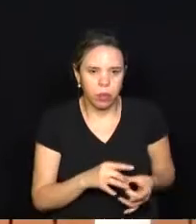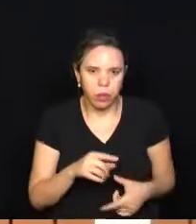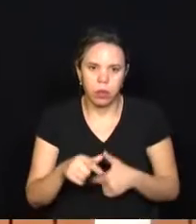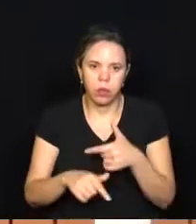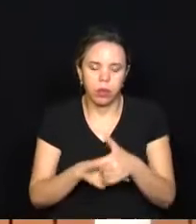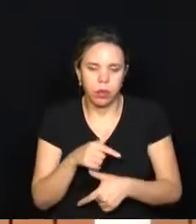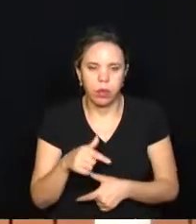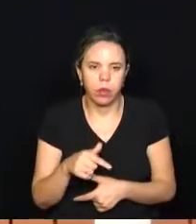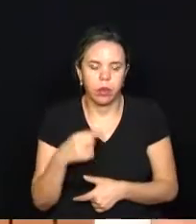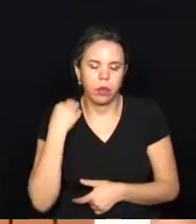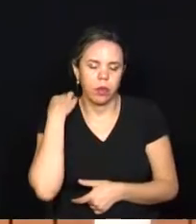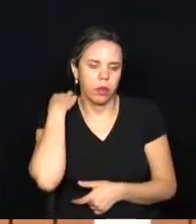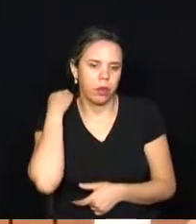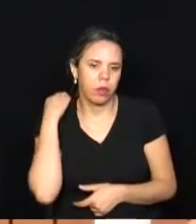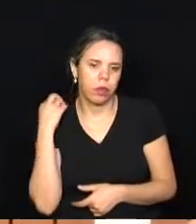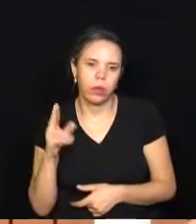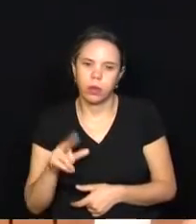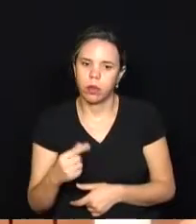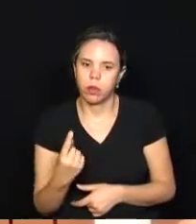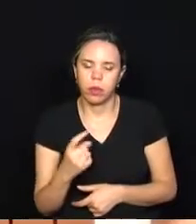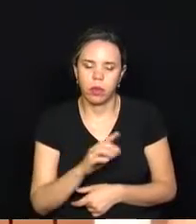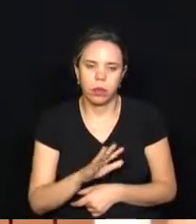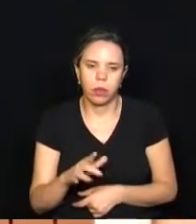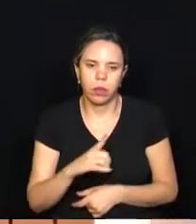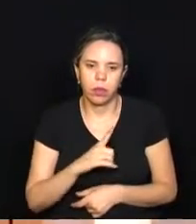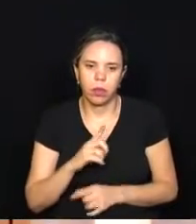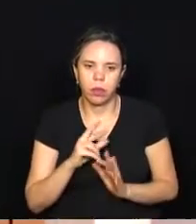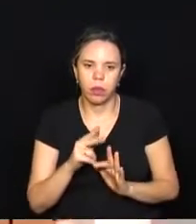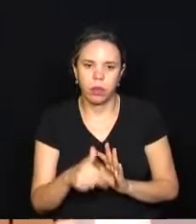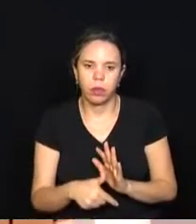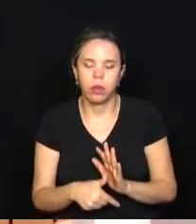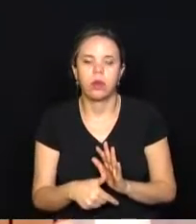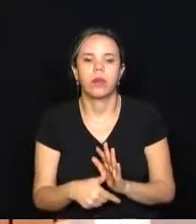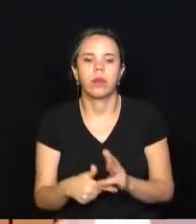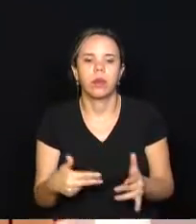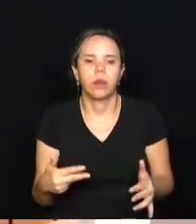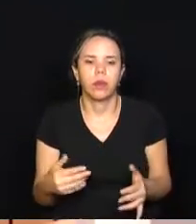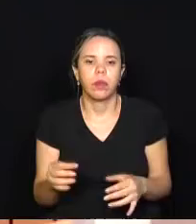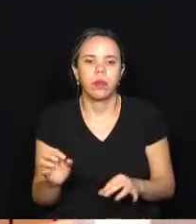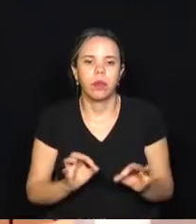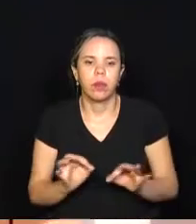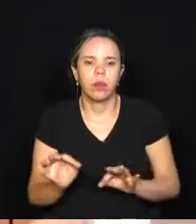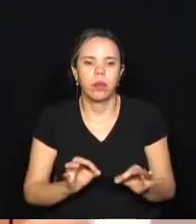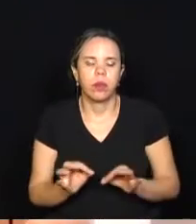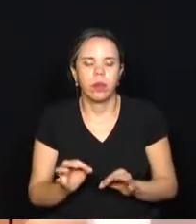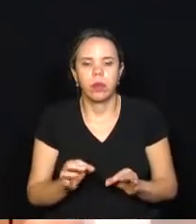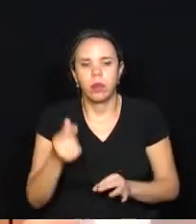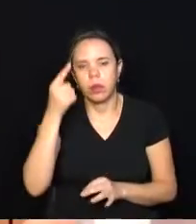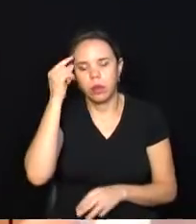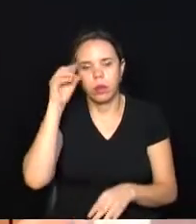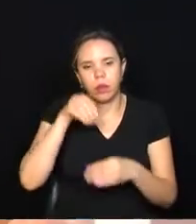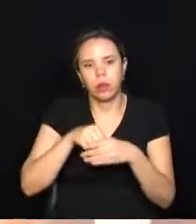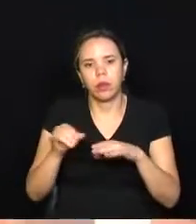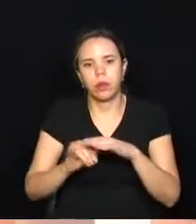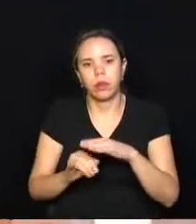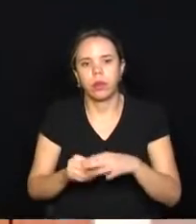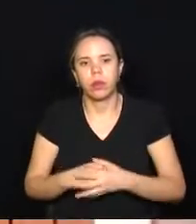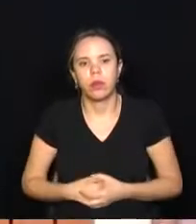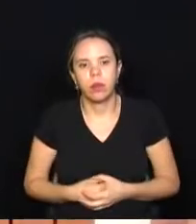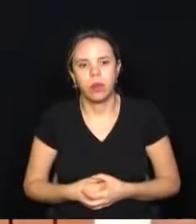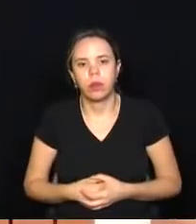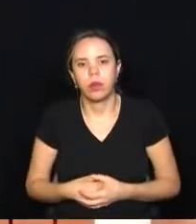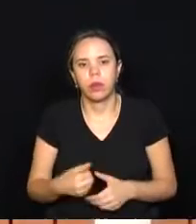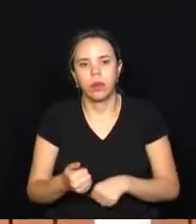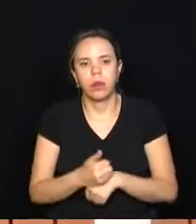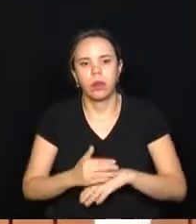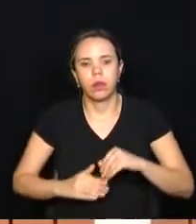nunca é único, né? Você tem que ter várias formações acadêmicas dentro de uma instituição, né, várias